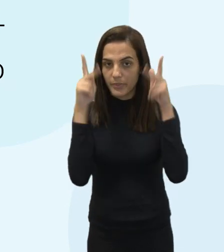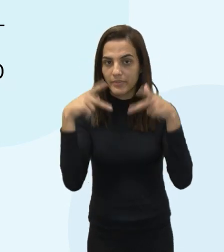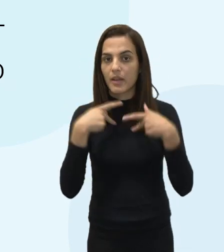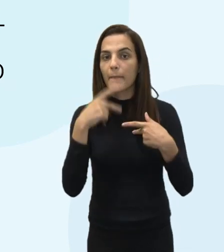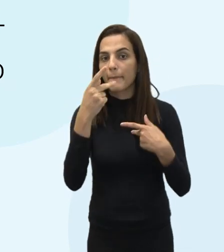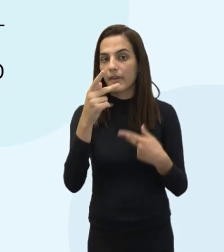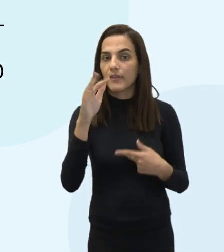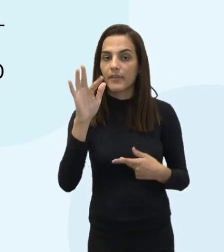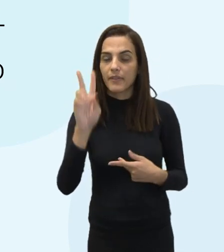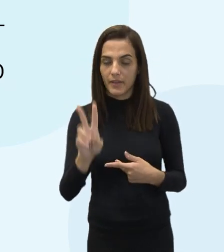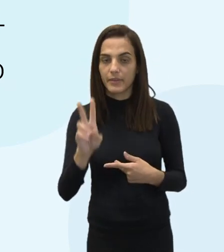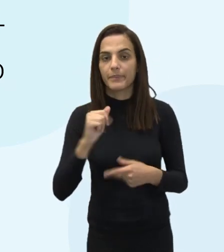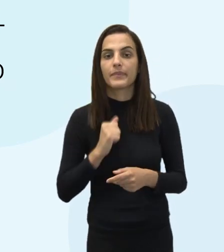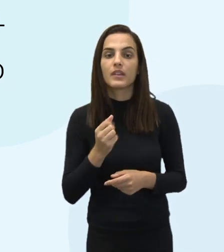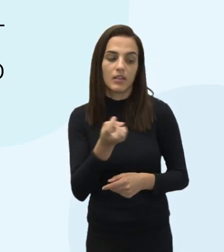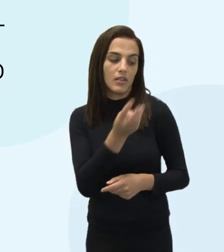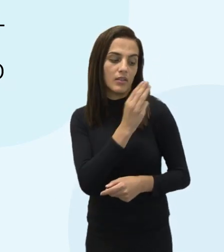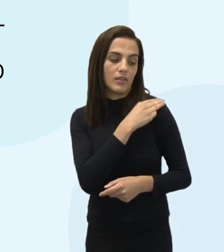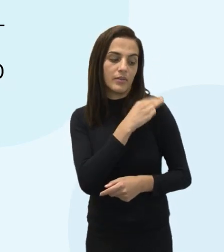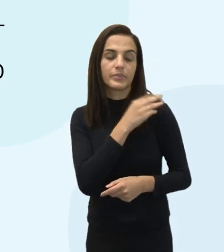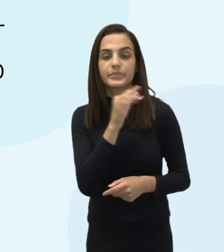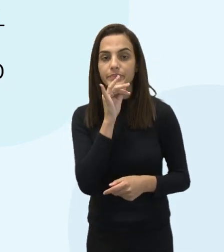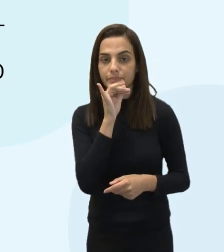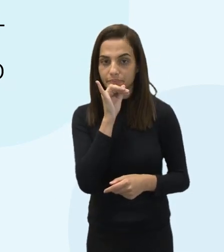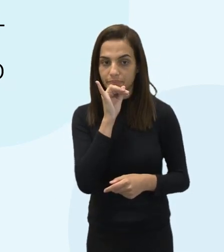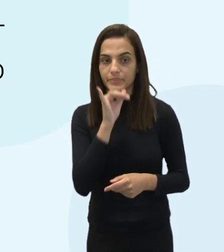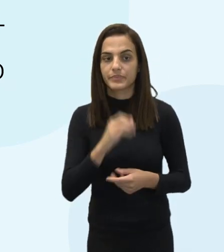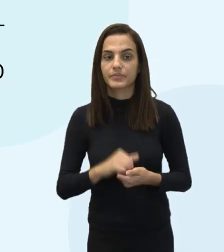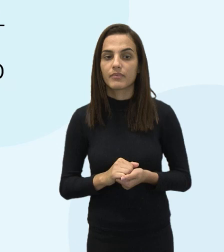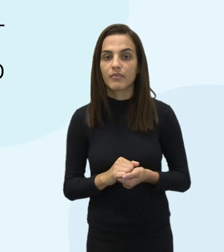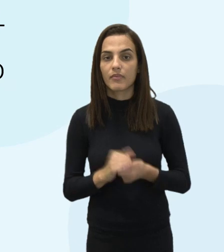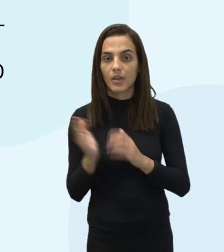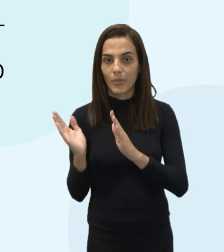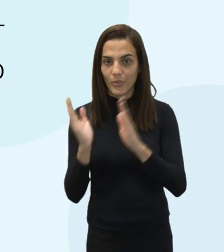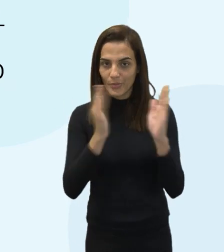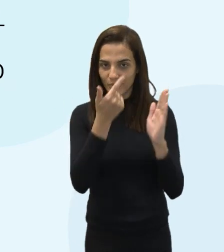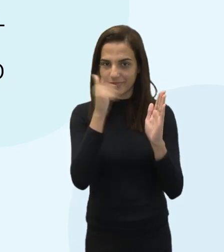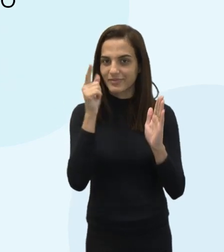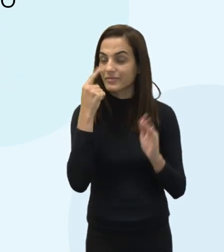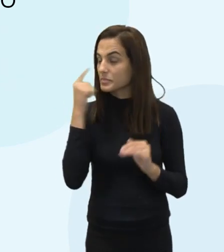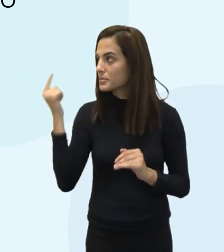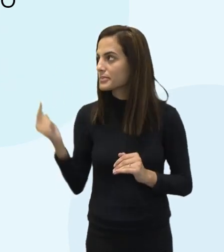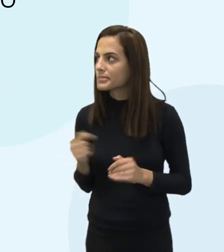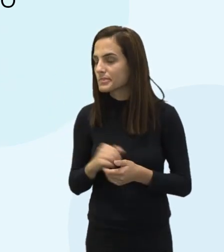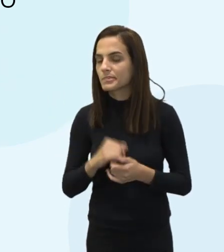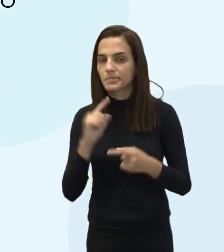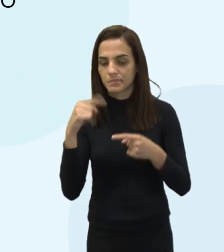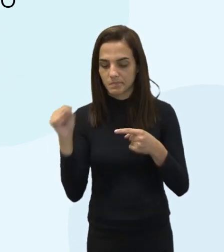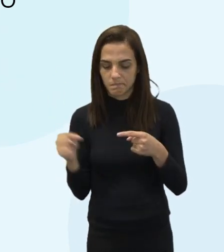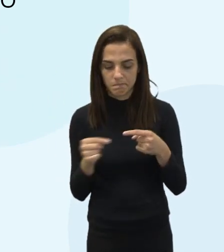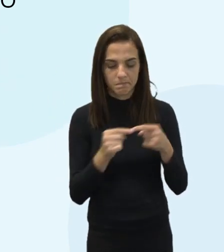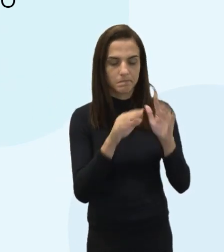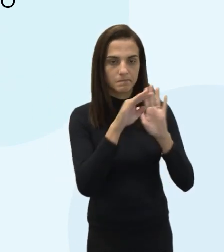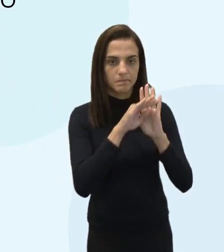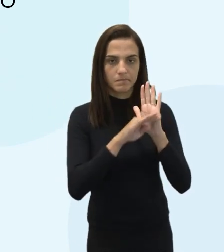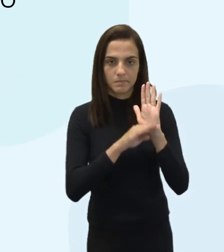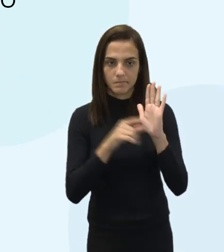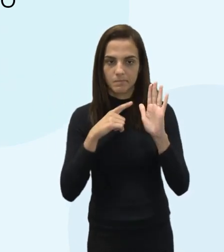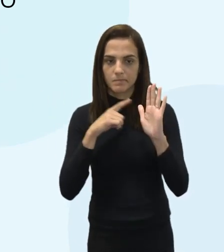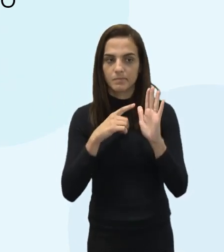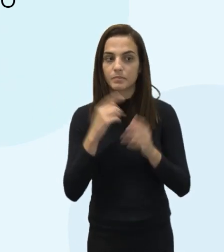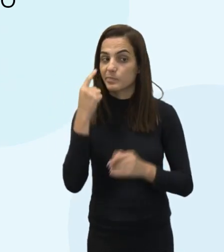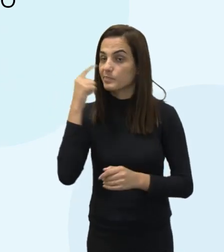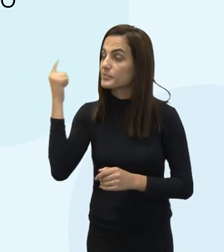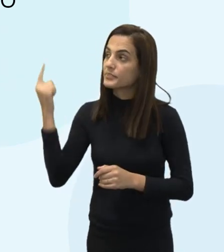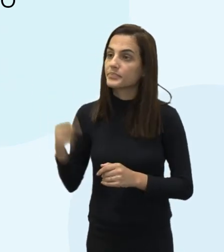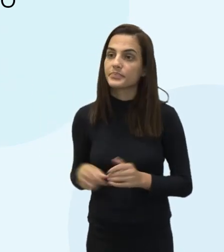exemplo do ensino médio. E aí, passando aí o próximo slide, por gentileza, os objetivos da nossa pauta. Então, o